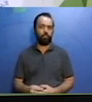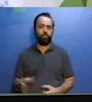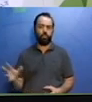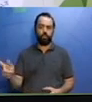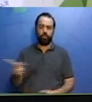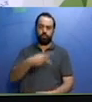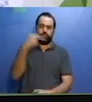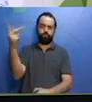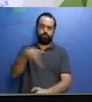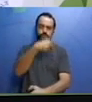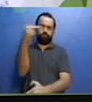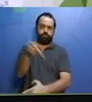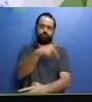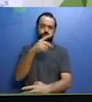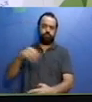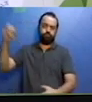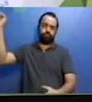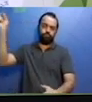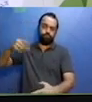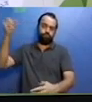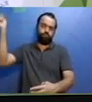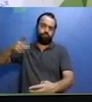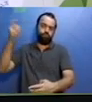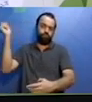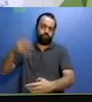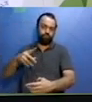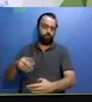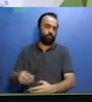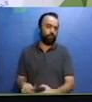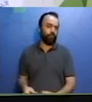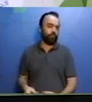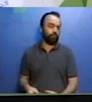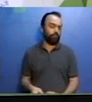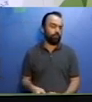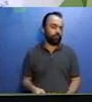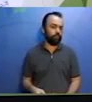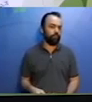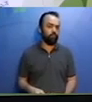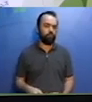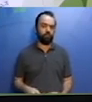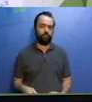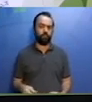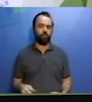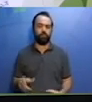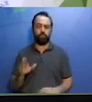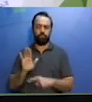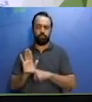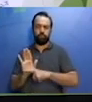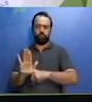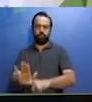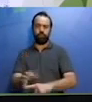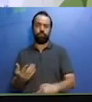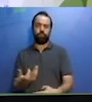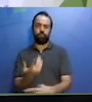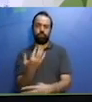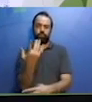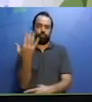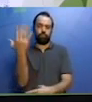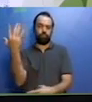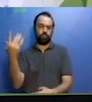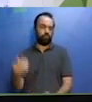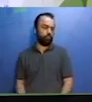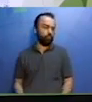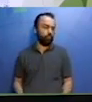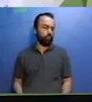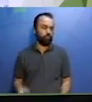e o calor das regiões marinhas, né, das litorâneas, elas favorecem a evaporação.